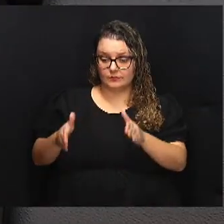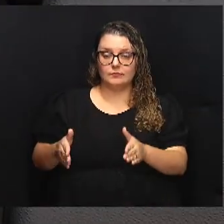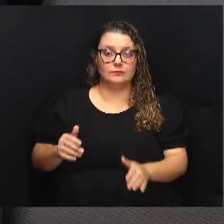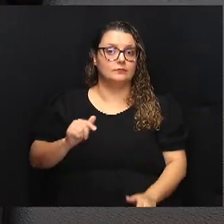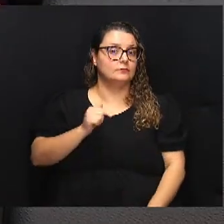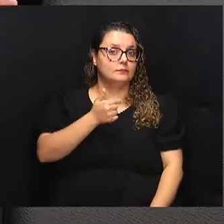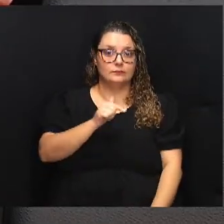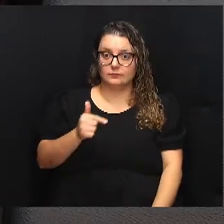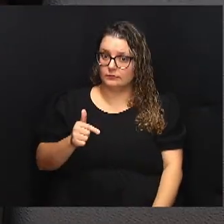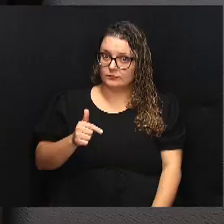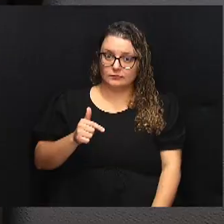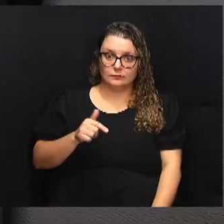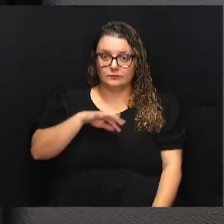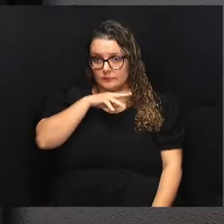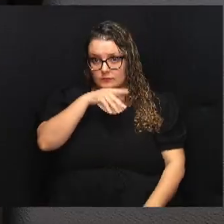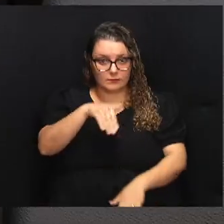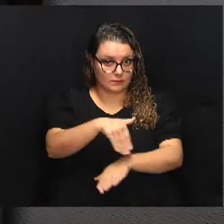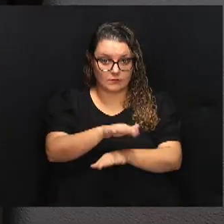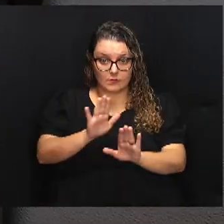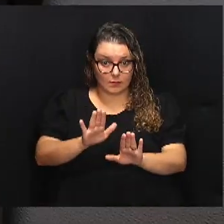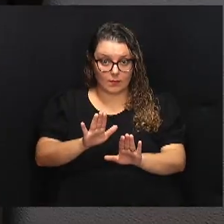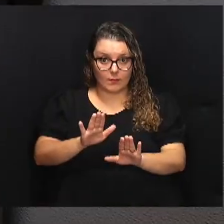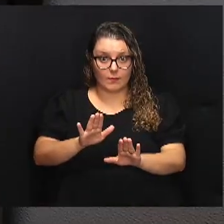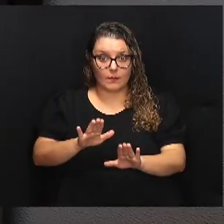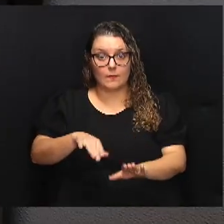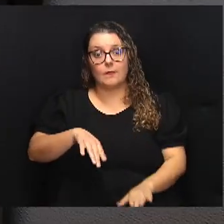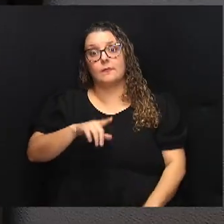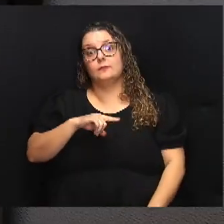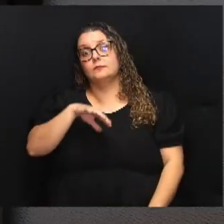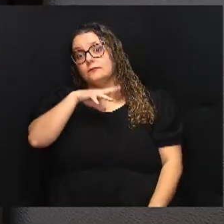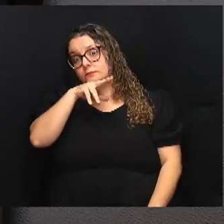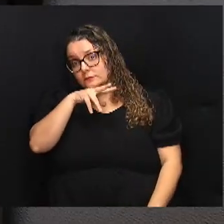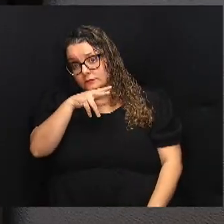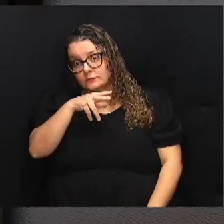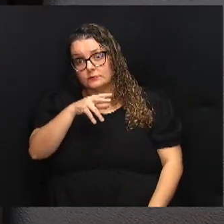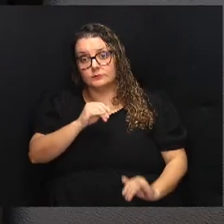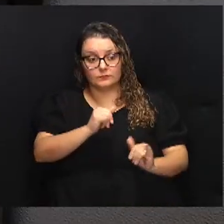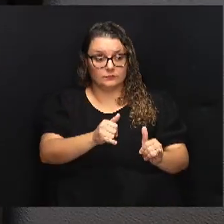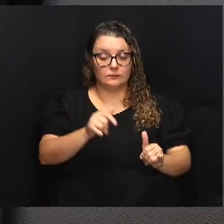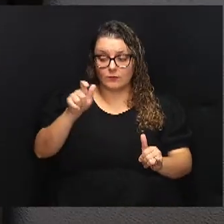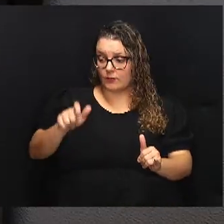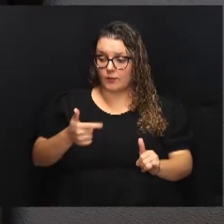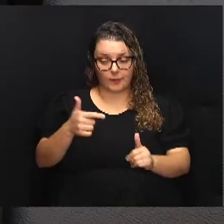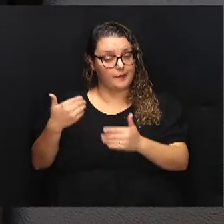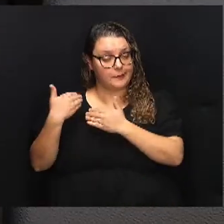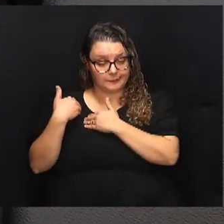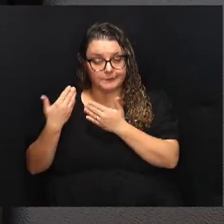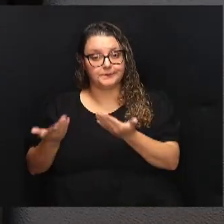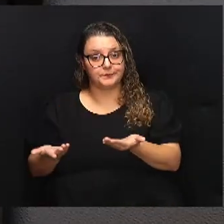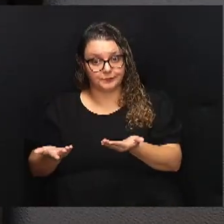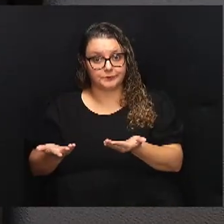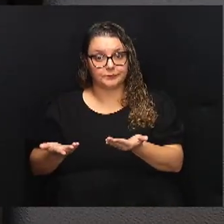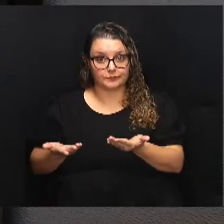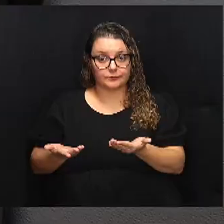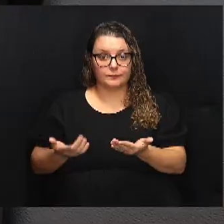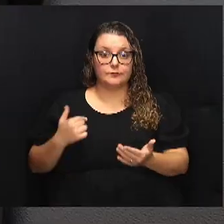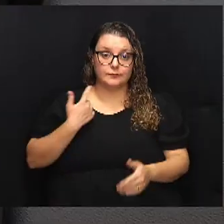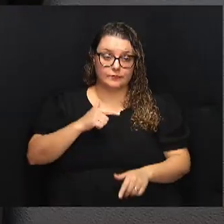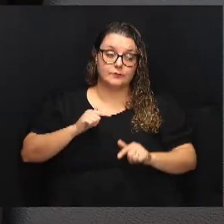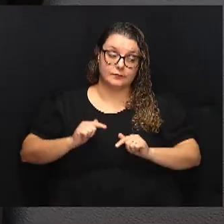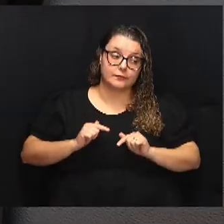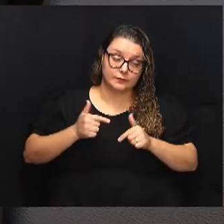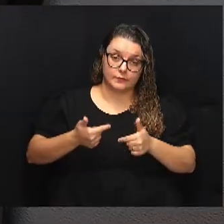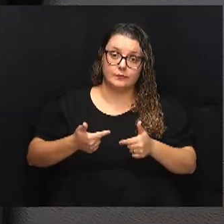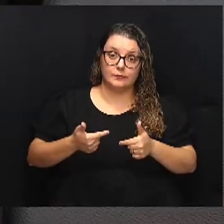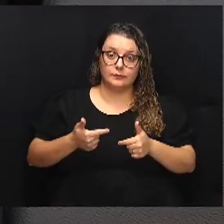existe animal de rua. Existe animal que foi abandonado por um irresponsável. Então a gente luta para que esses